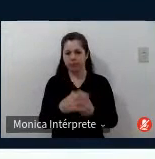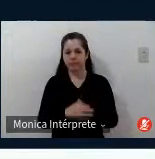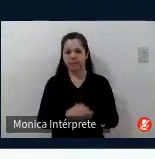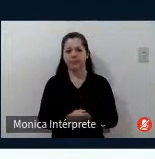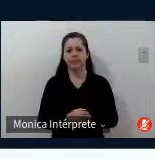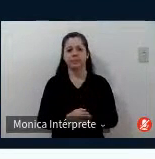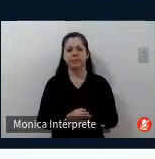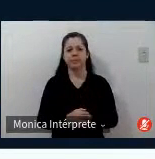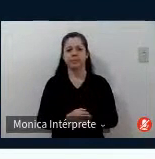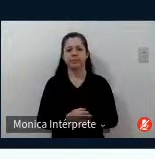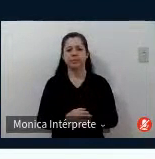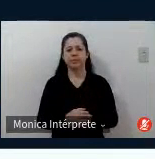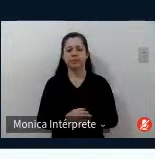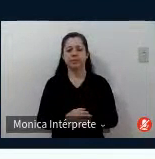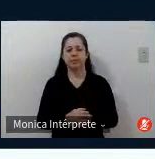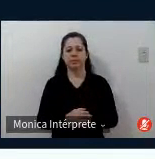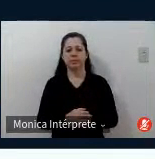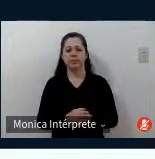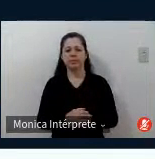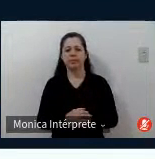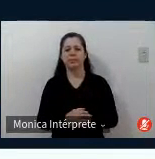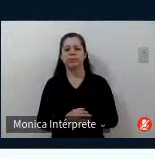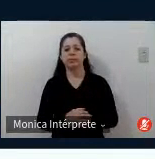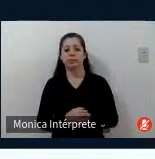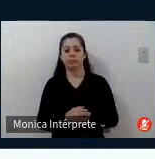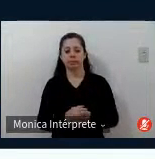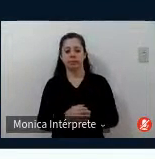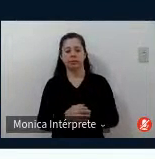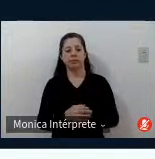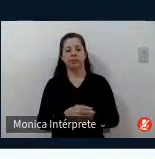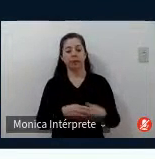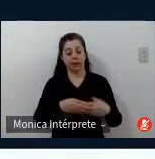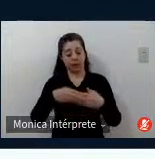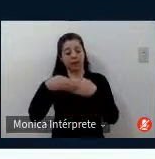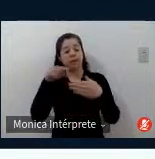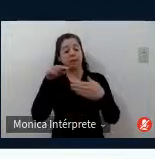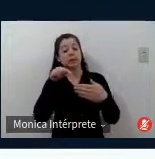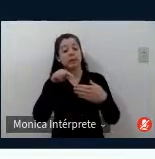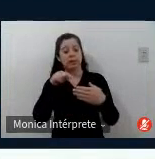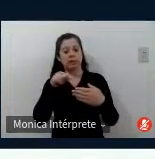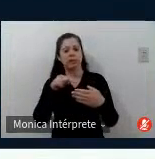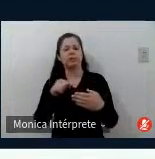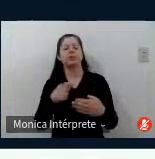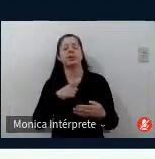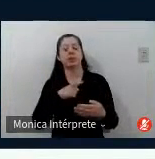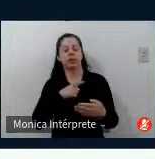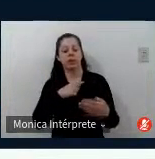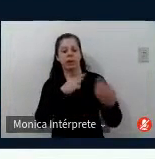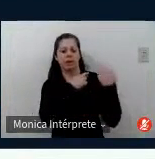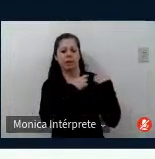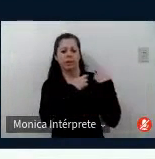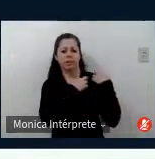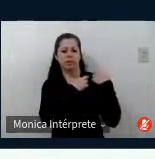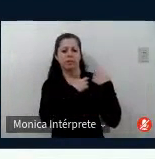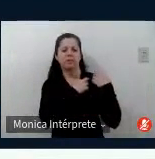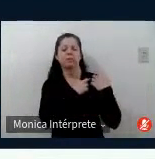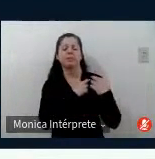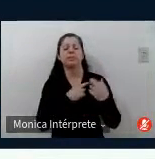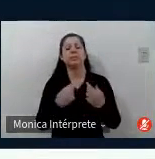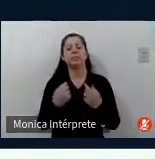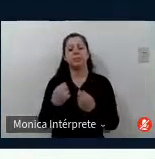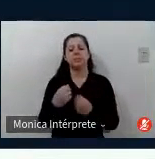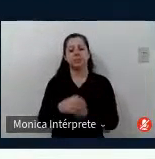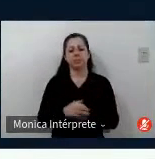uma série, né, de funções, dentre elas dar esse assessoramento, né, para que a segurança